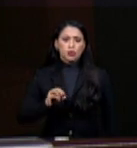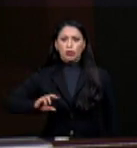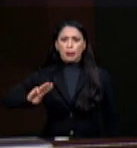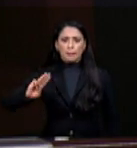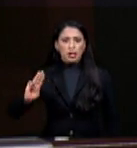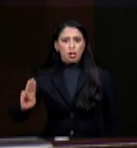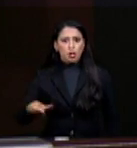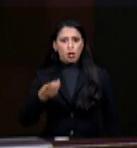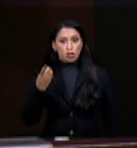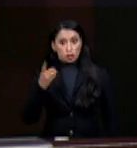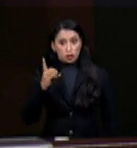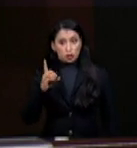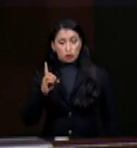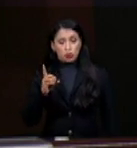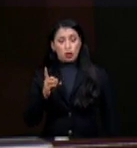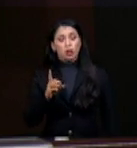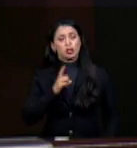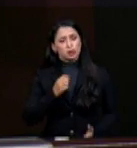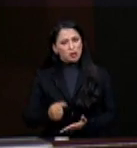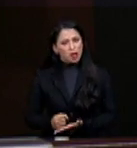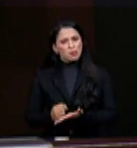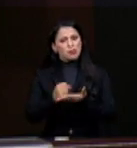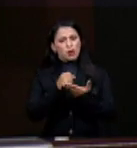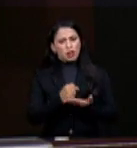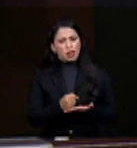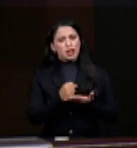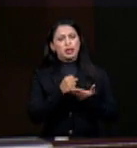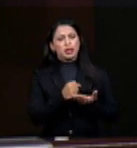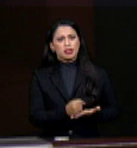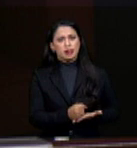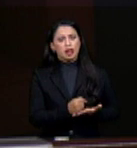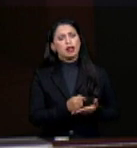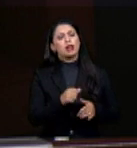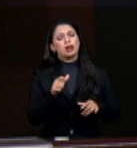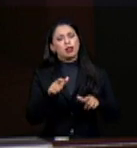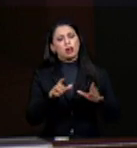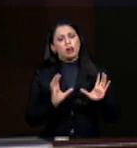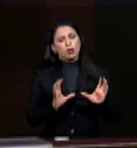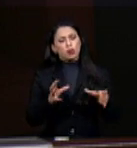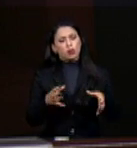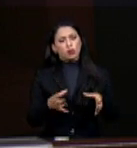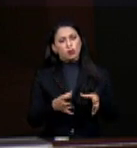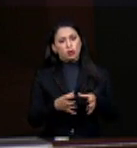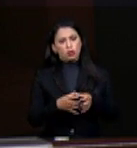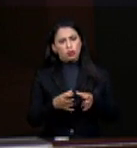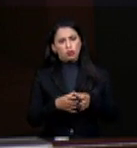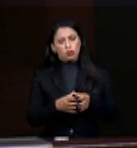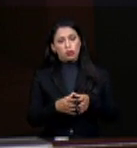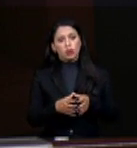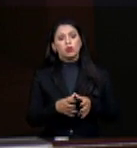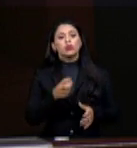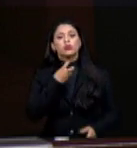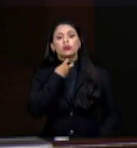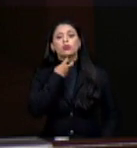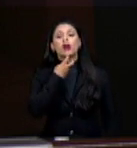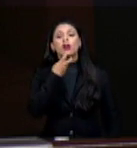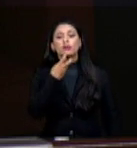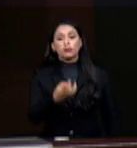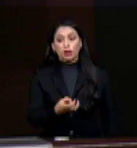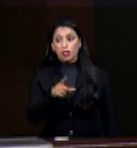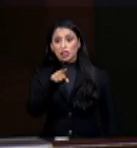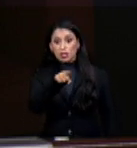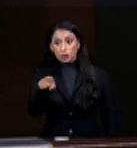US$650 milhões em 3 anos para apoiar a iniciativa Her Voice, Her Choice, ou Sua Voz, Sua